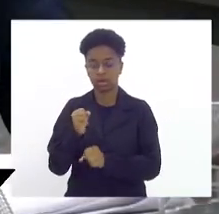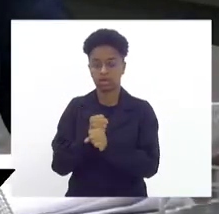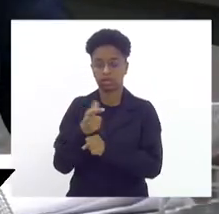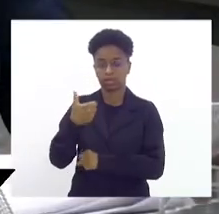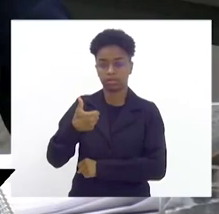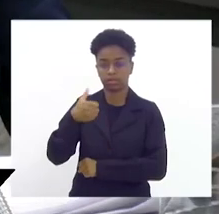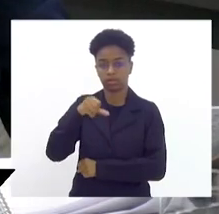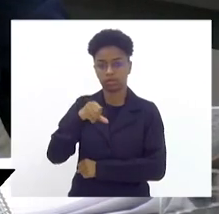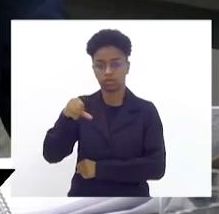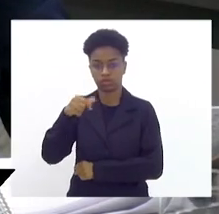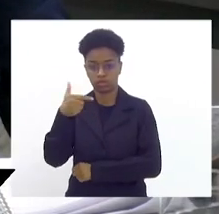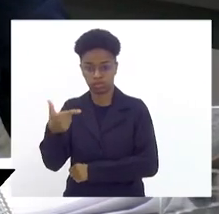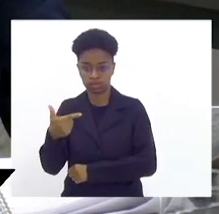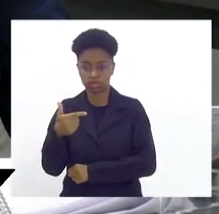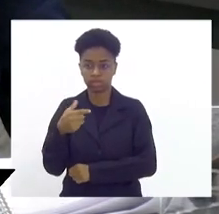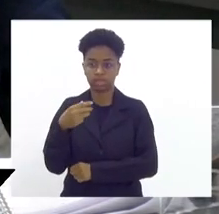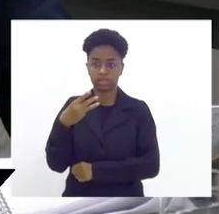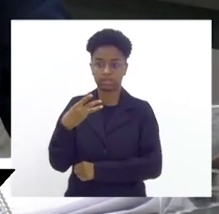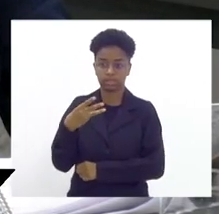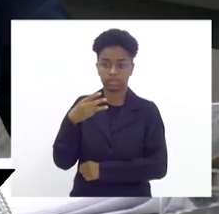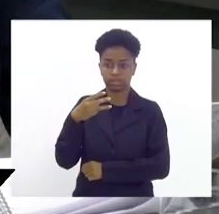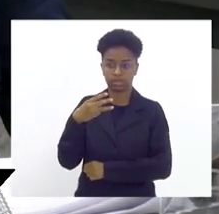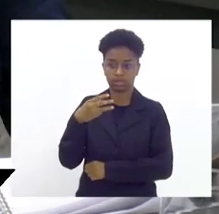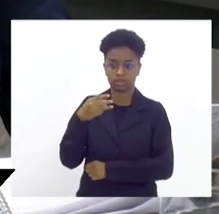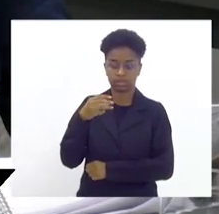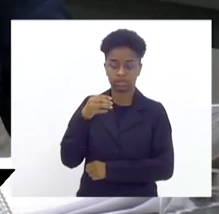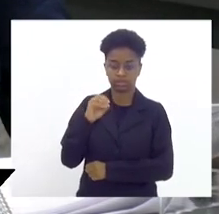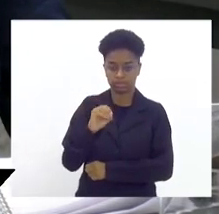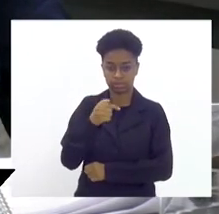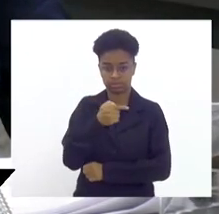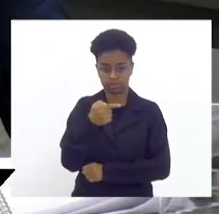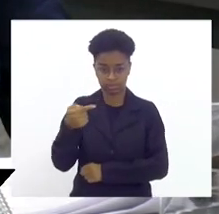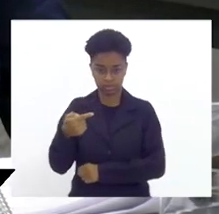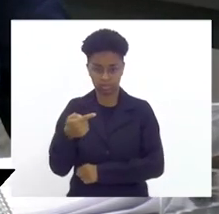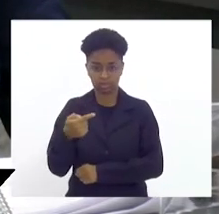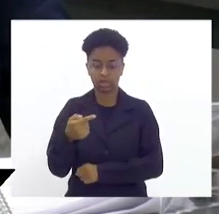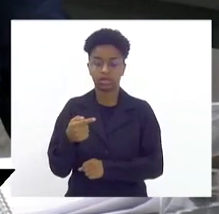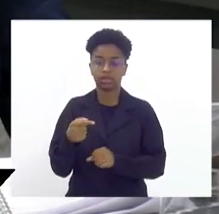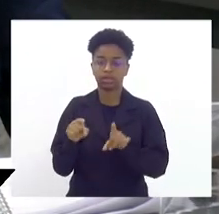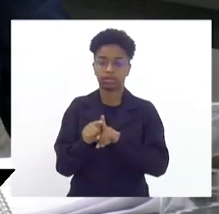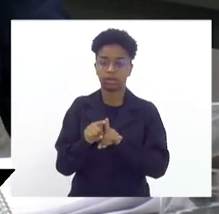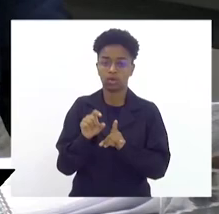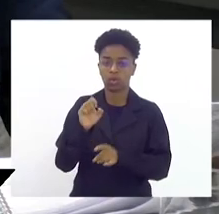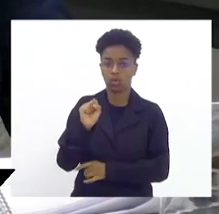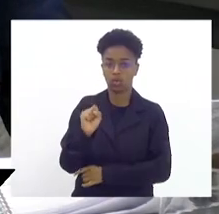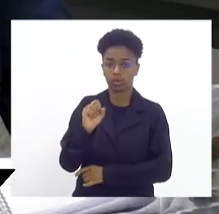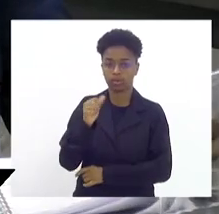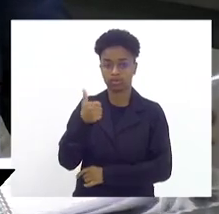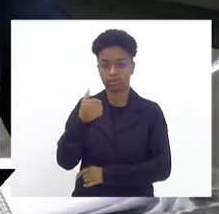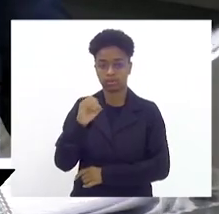1992, 3077 de 1998, 8106 de